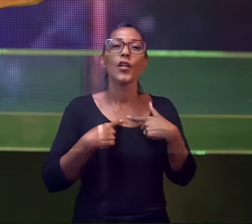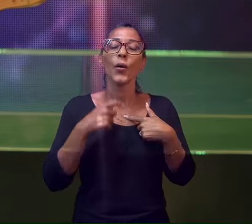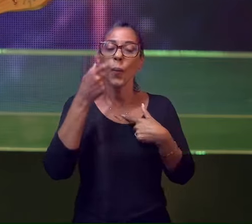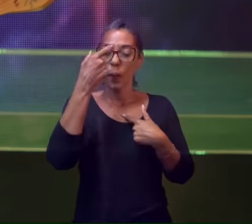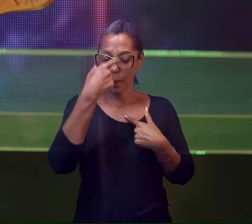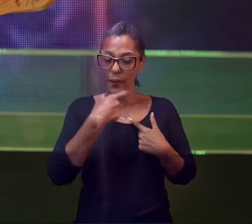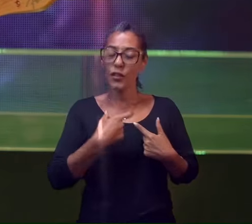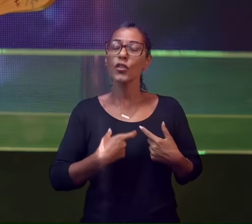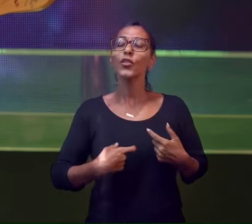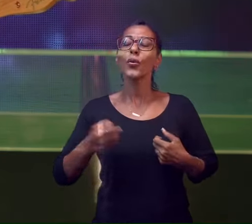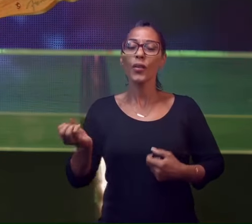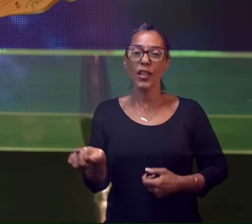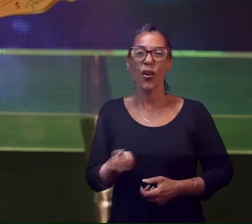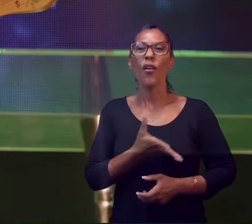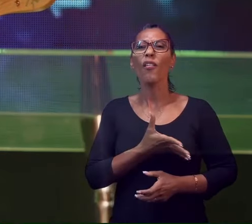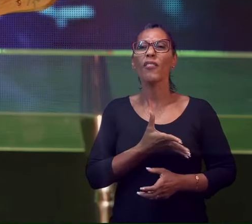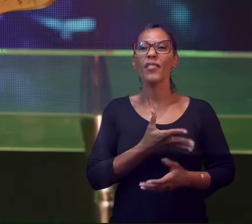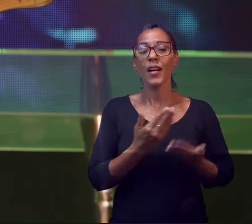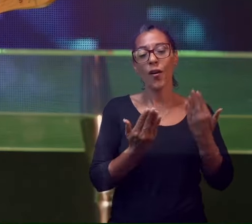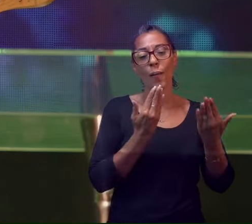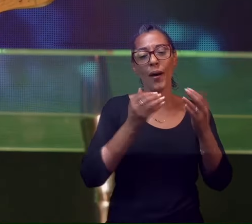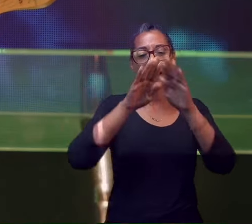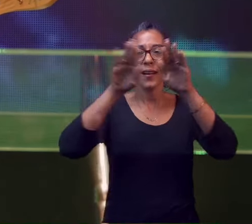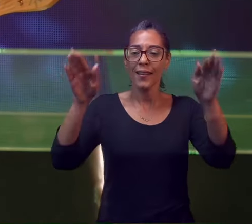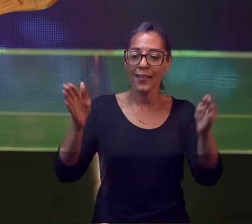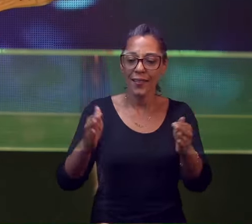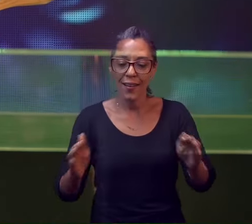um vaso novo